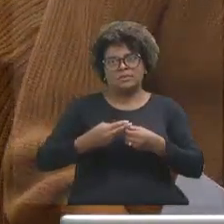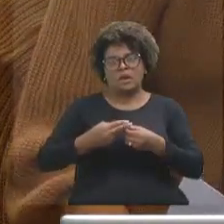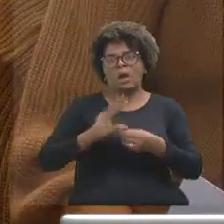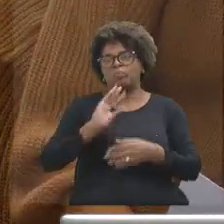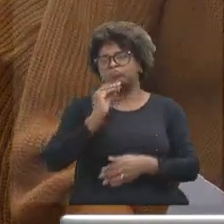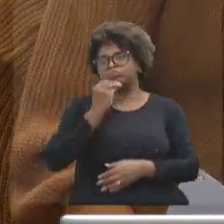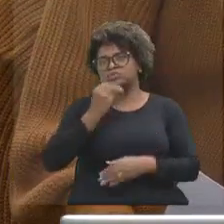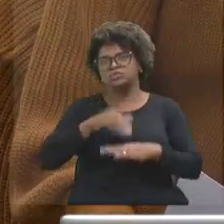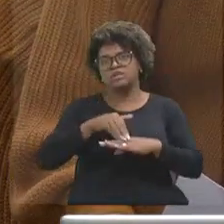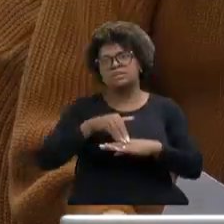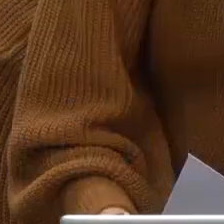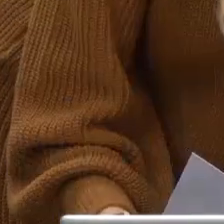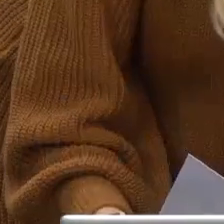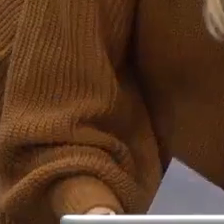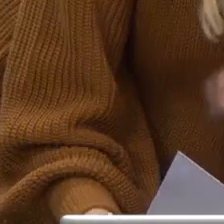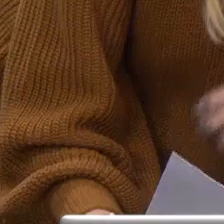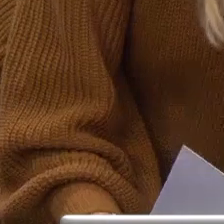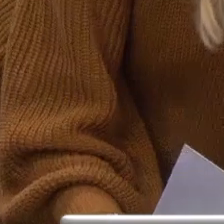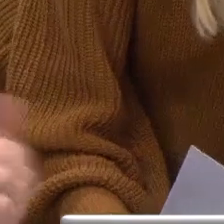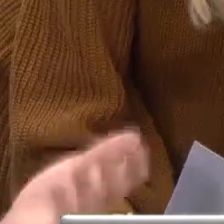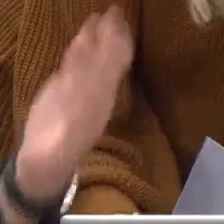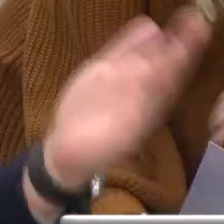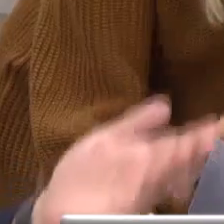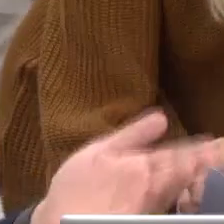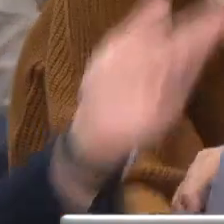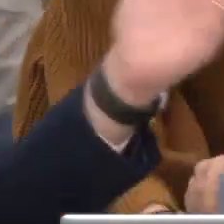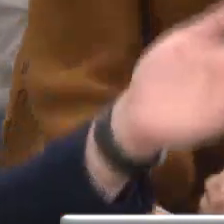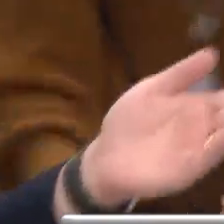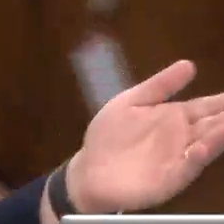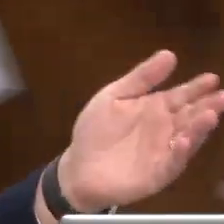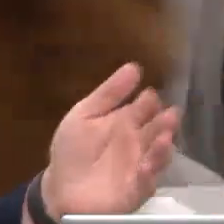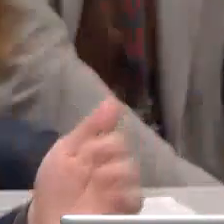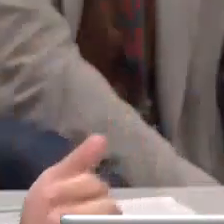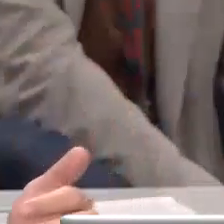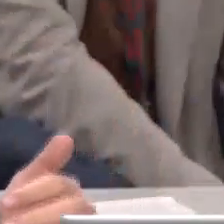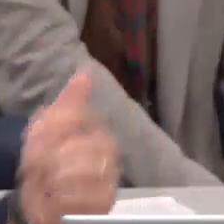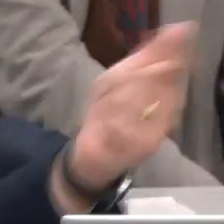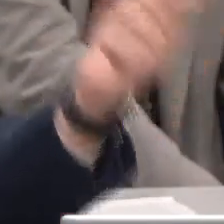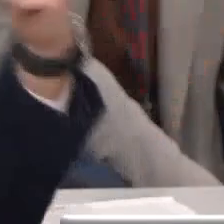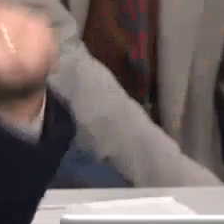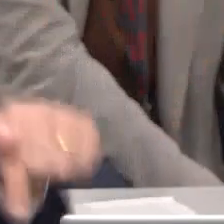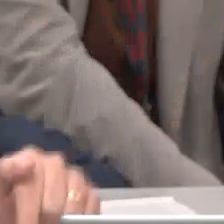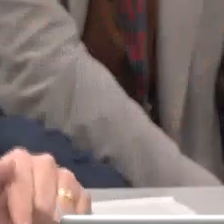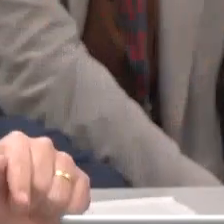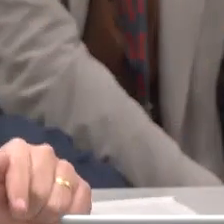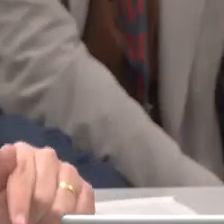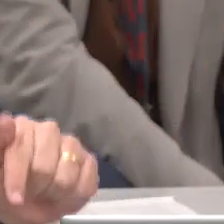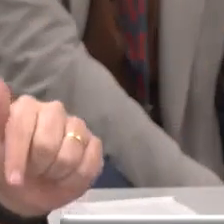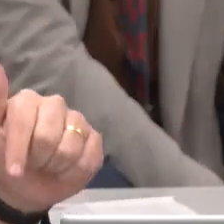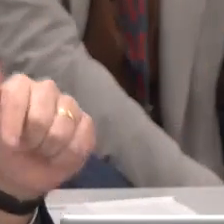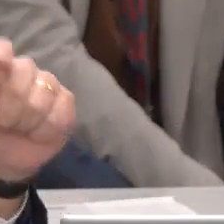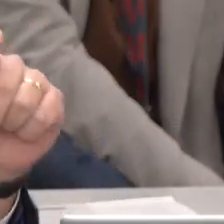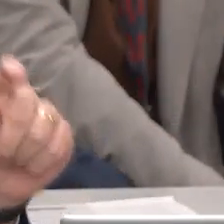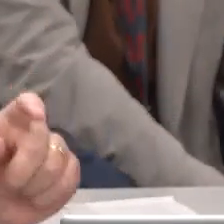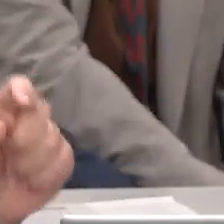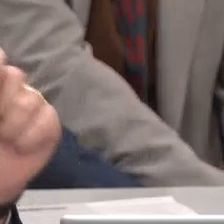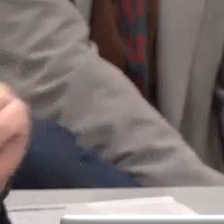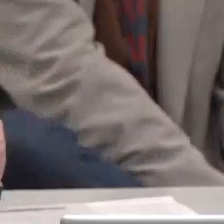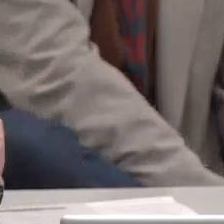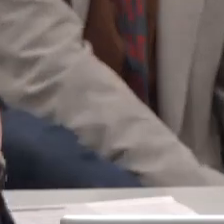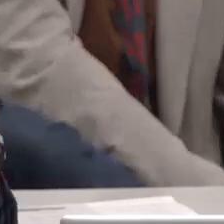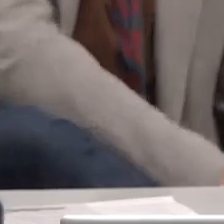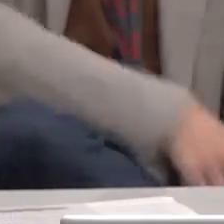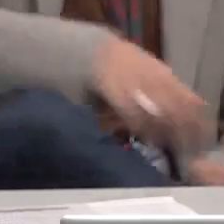ser muito mais do que o que foi investido Então é bom saber que temos mais hospitais querendo isso vai se repetir nós vamos